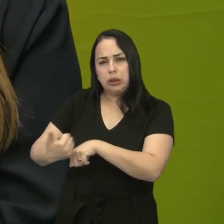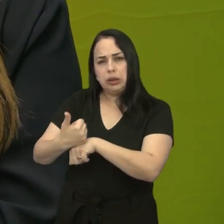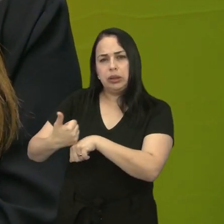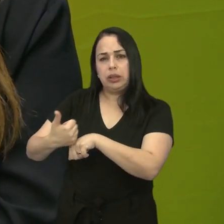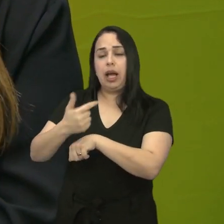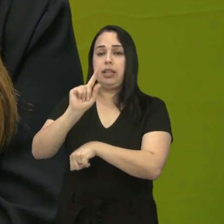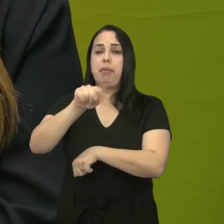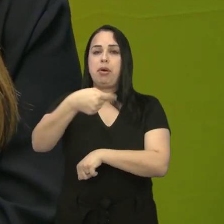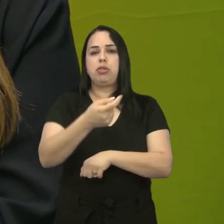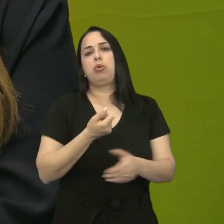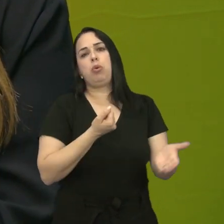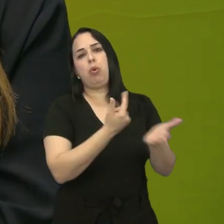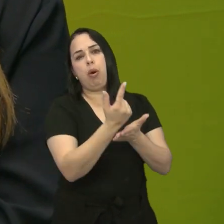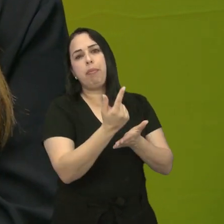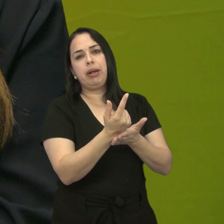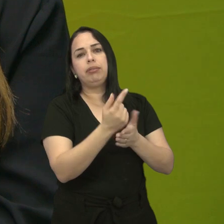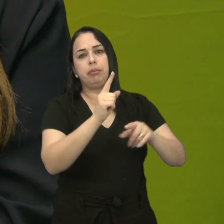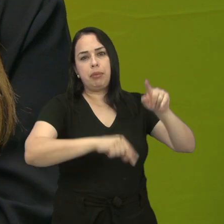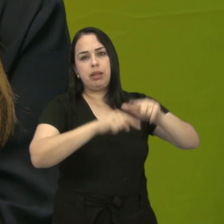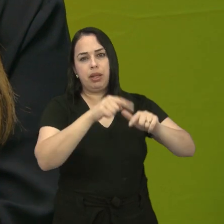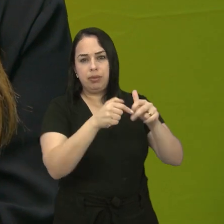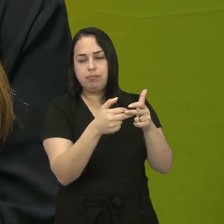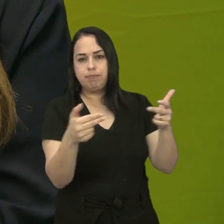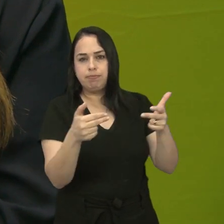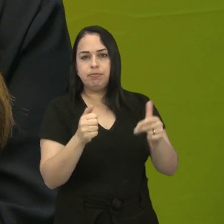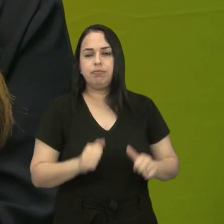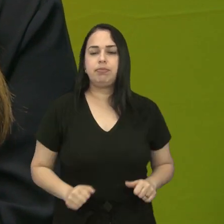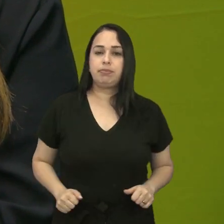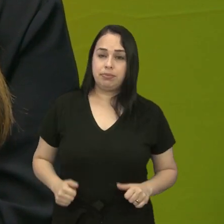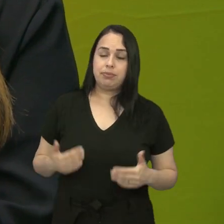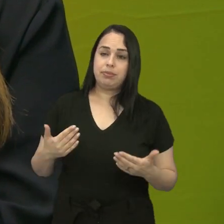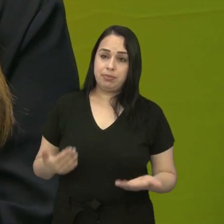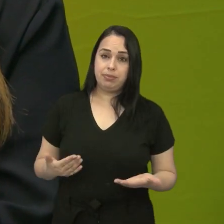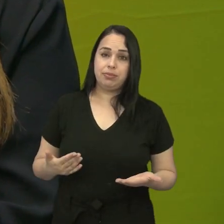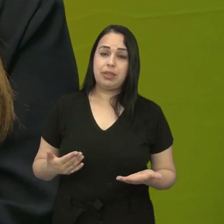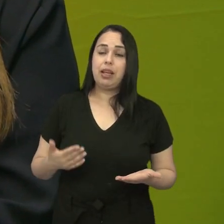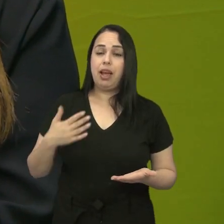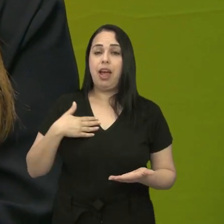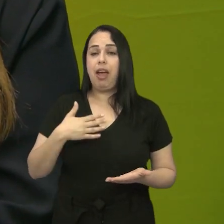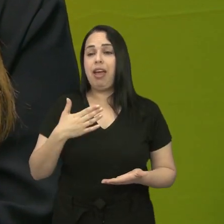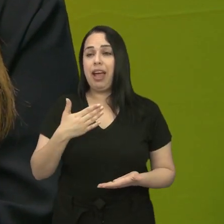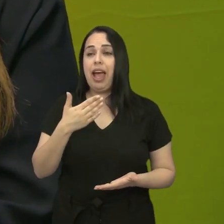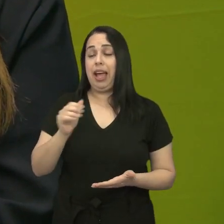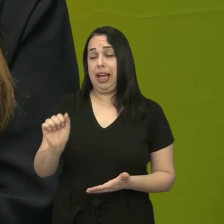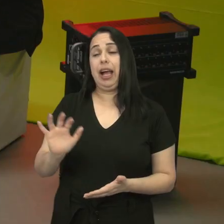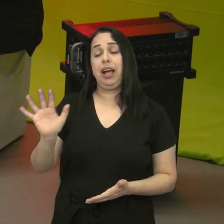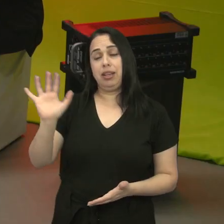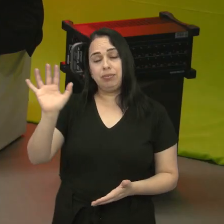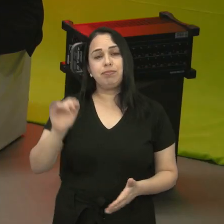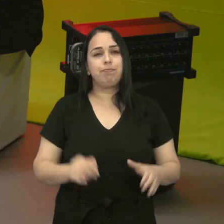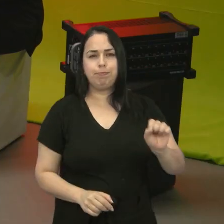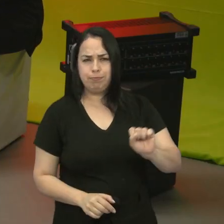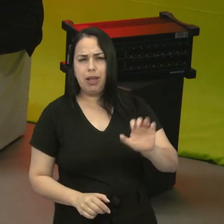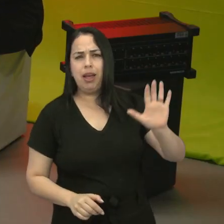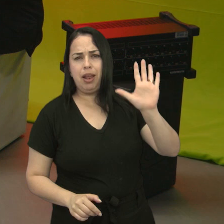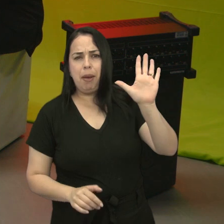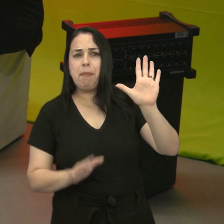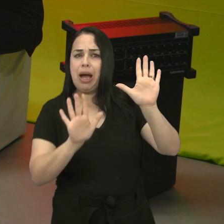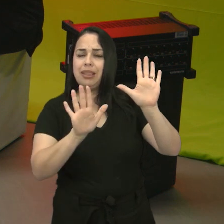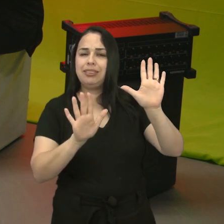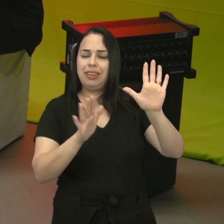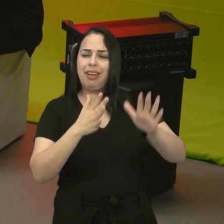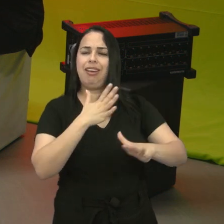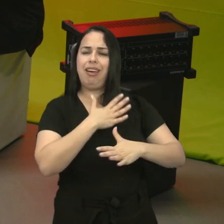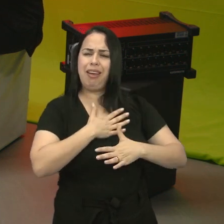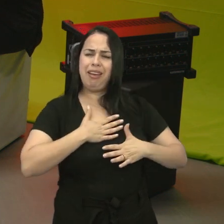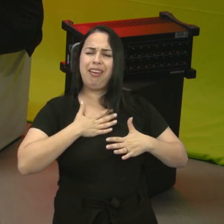profissionalmente, investir no equipamento, porque de fato equipamento de fotografia é muito caro, câmera, Sim. lente, muito caro ser fotógrafo. É caro, mas é uma coisa